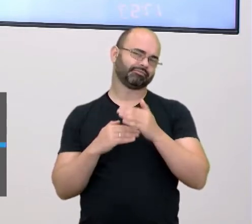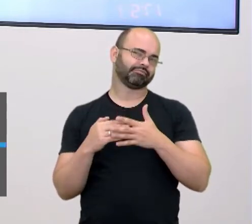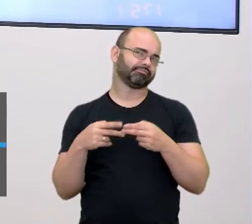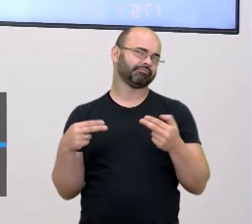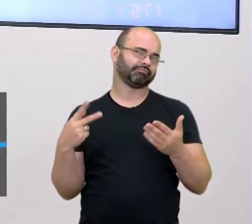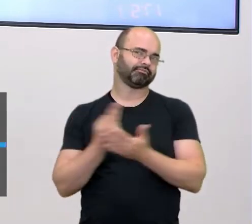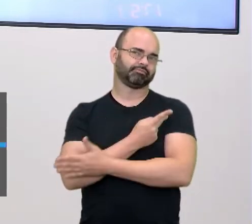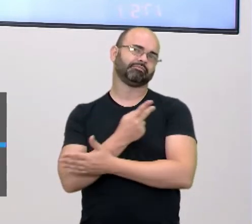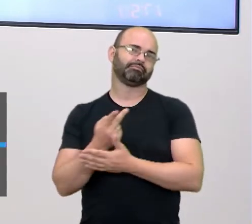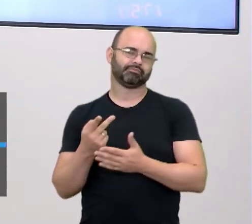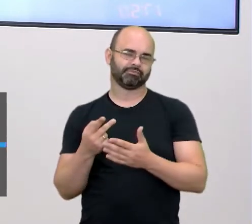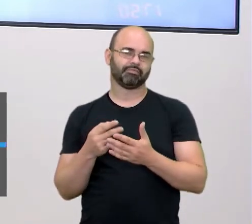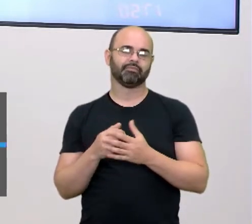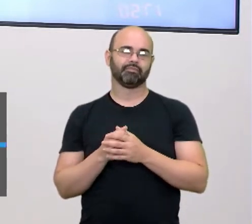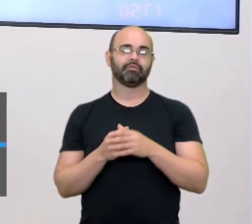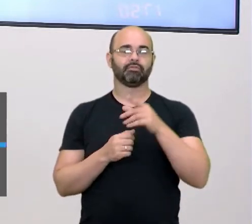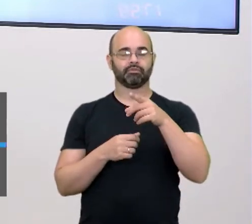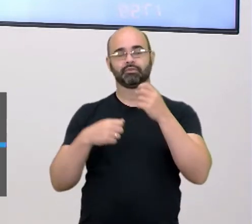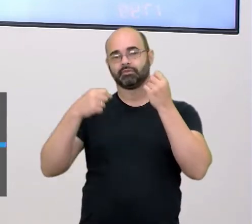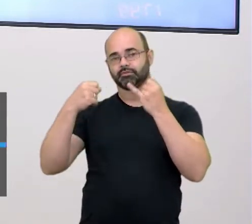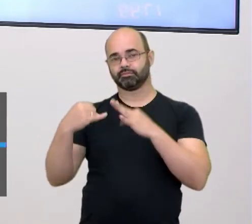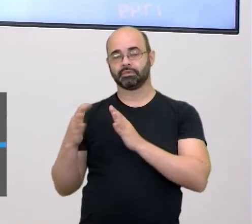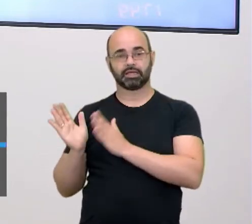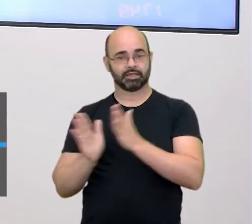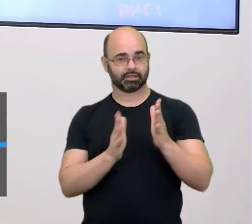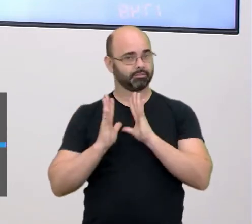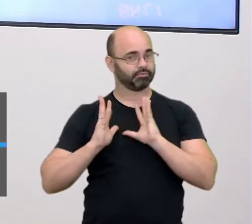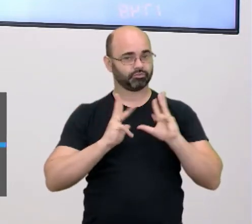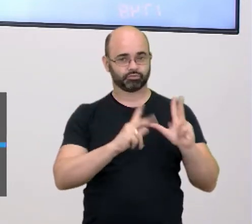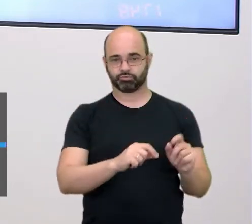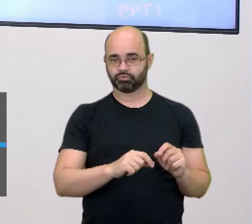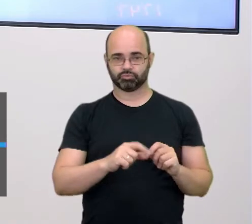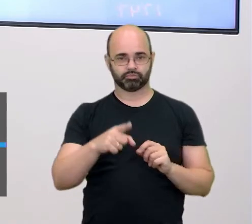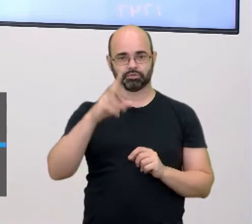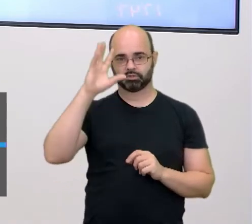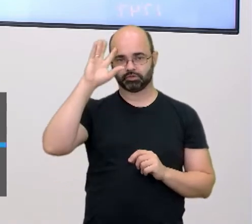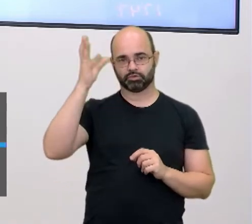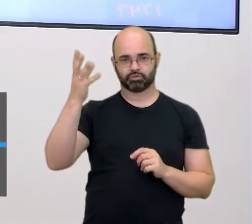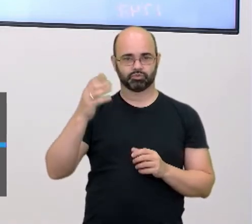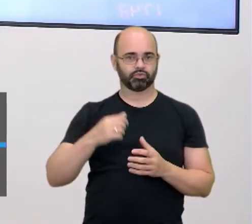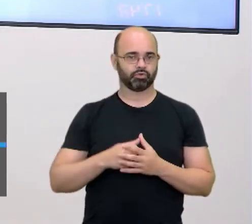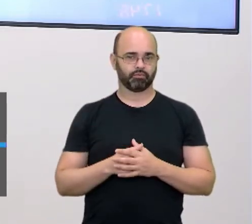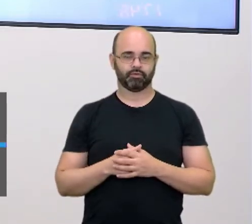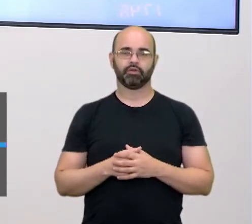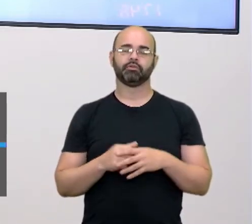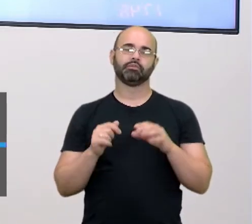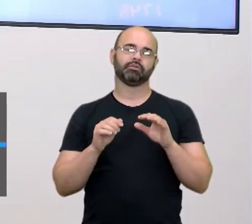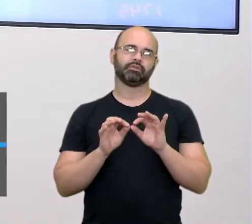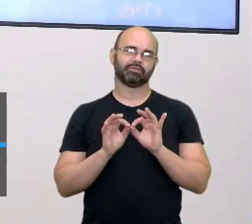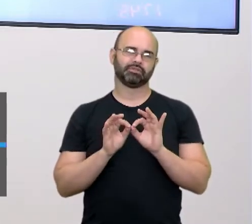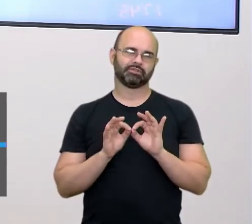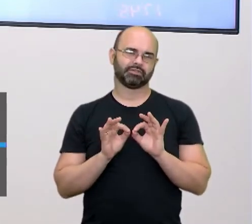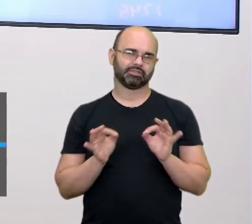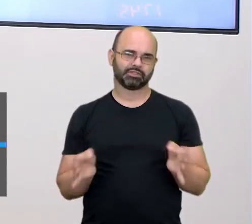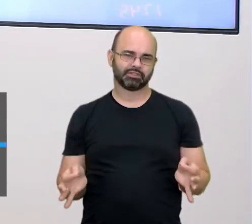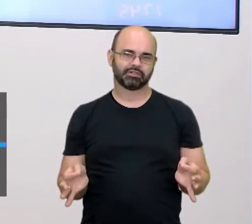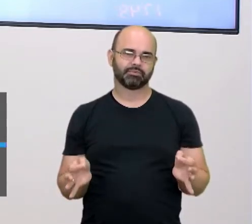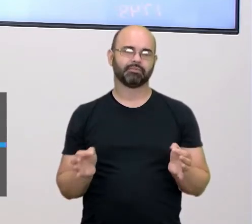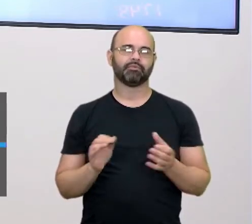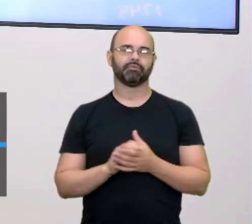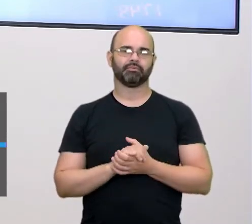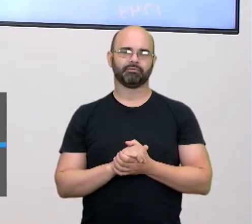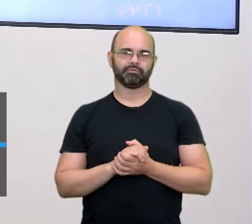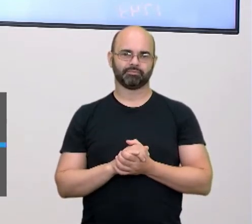situação, problema, você descreve todas as etapas, né? Vai resolvendo, né? Simplificando a coisa, né? Você tem